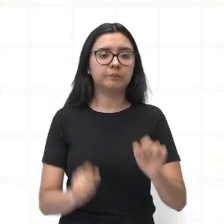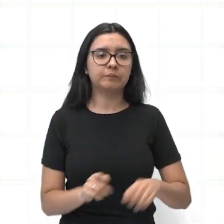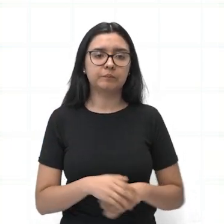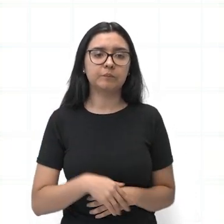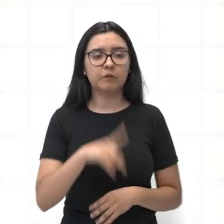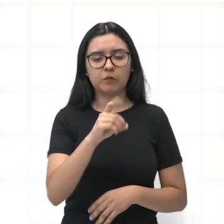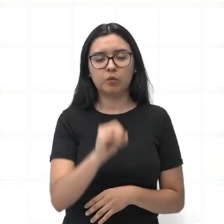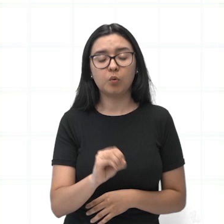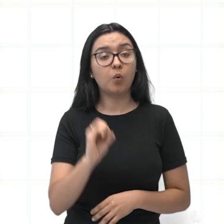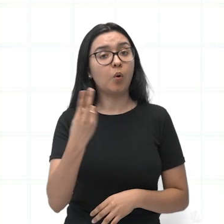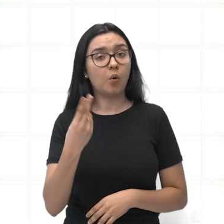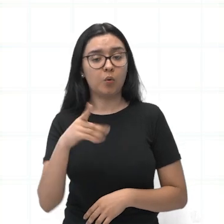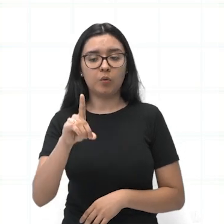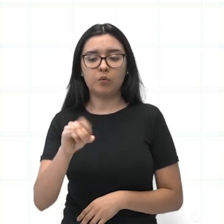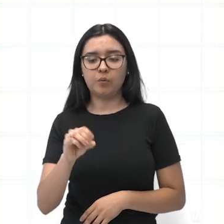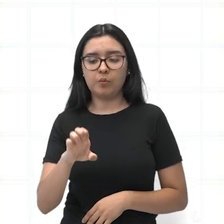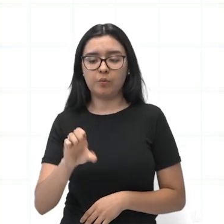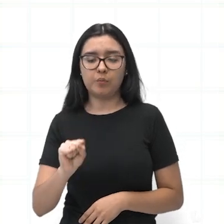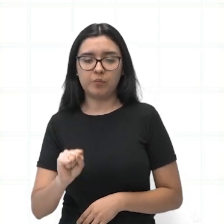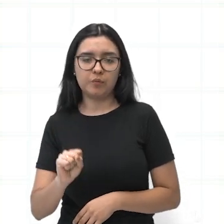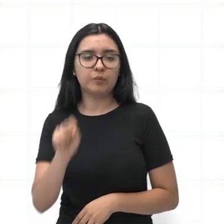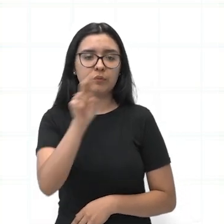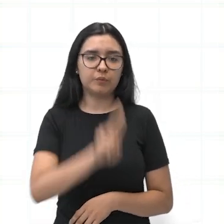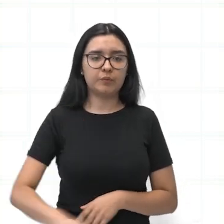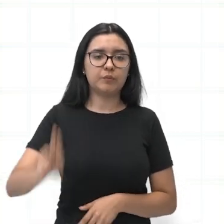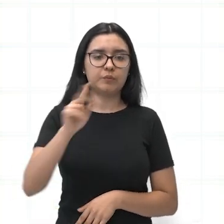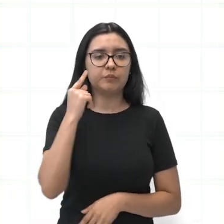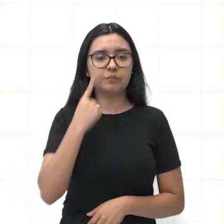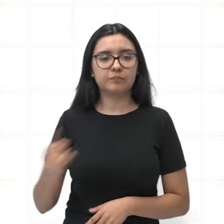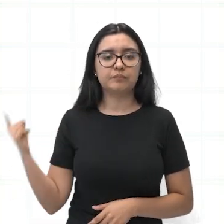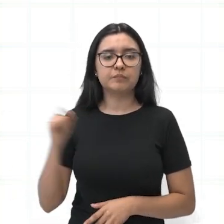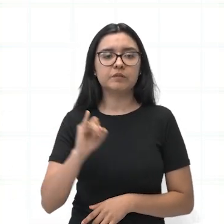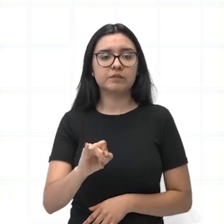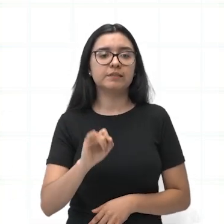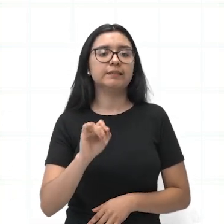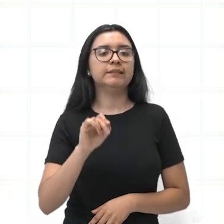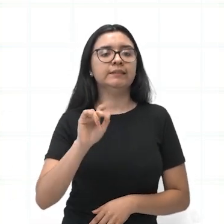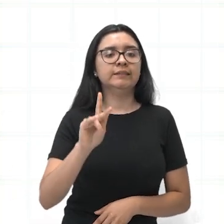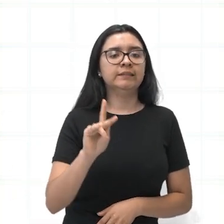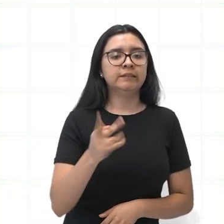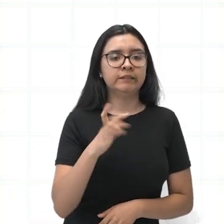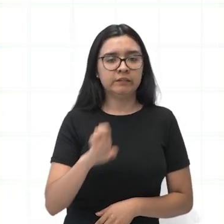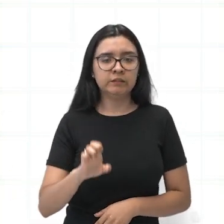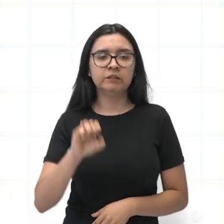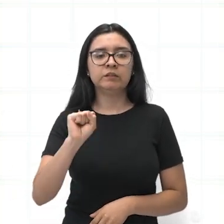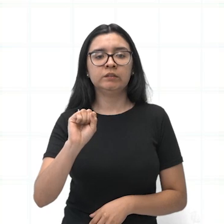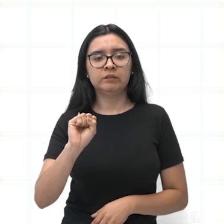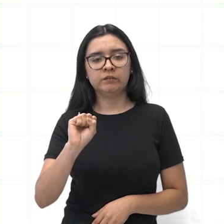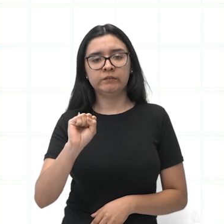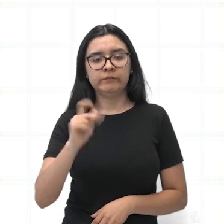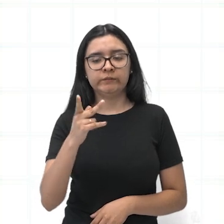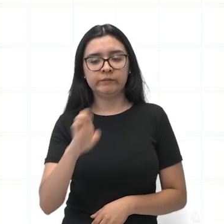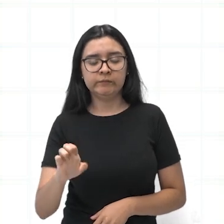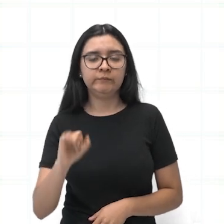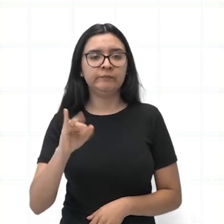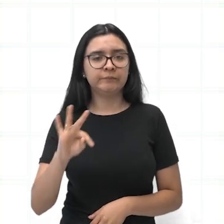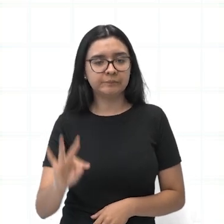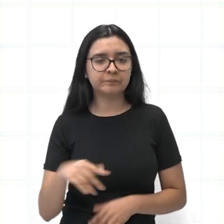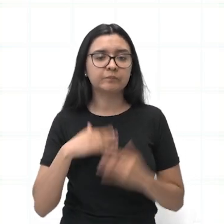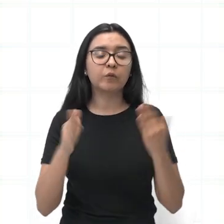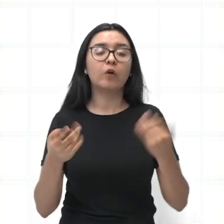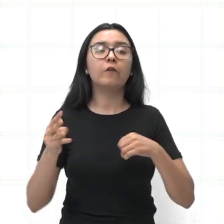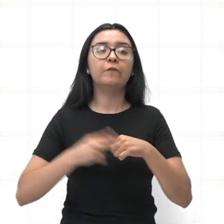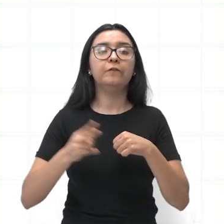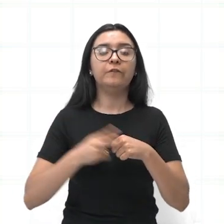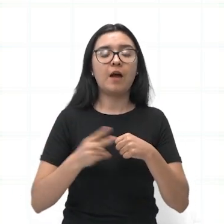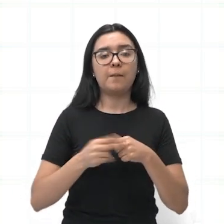interrogativo. Das será utilizado quando for he, she, it. Quem é o verbo principal?